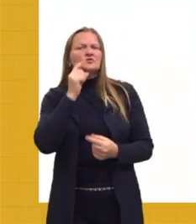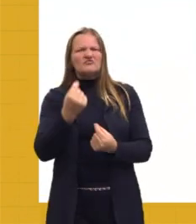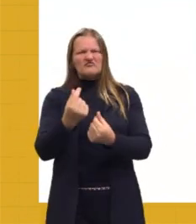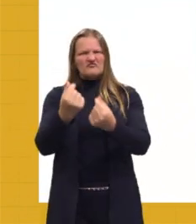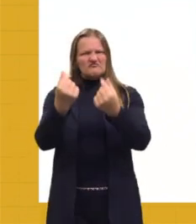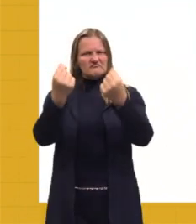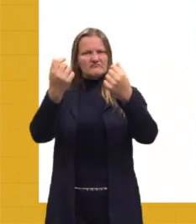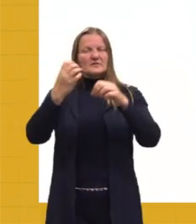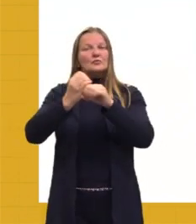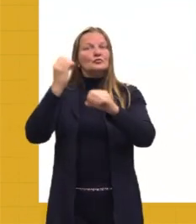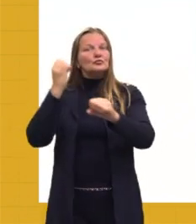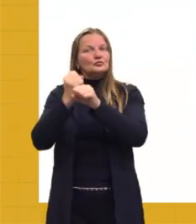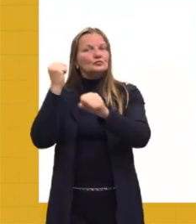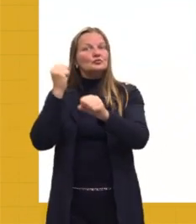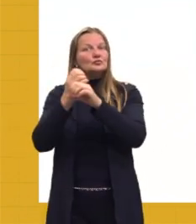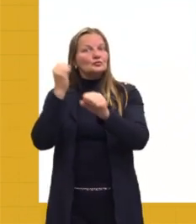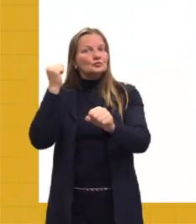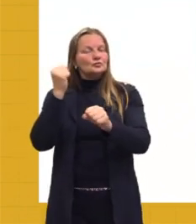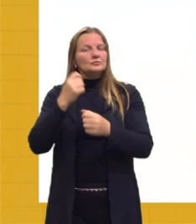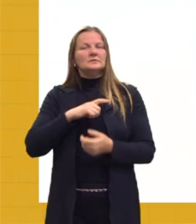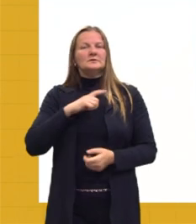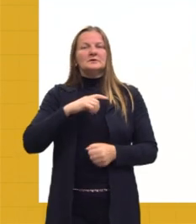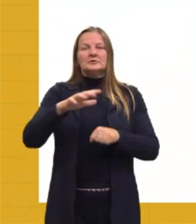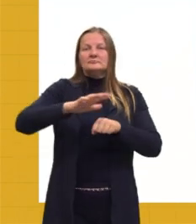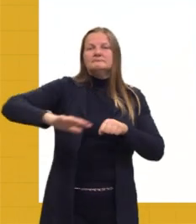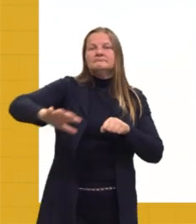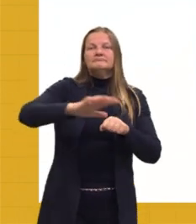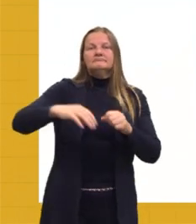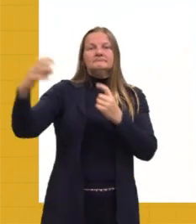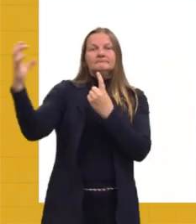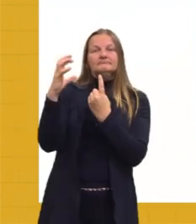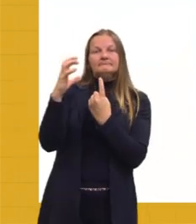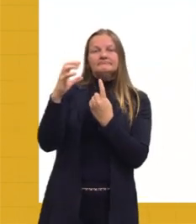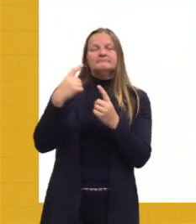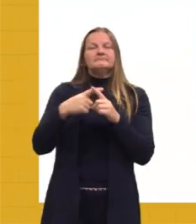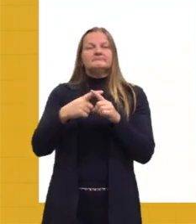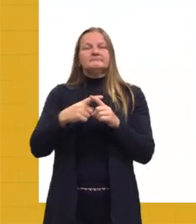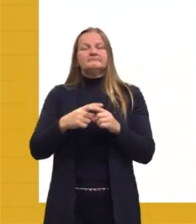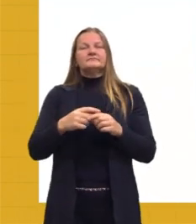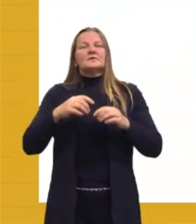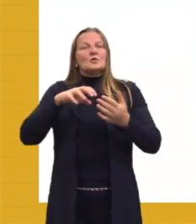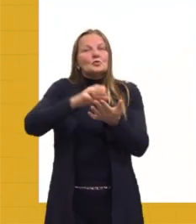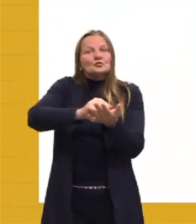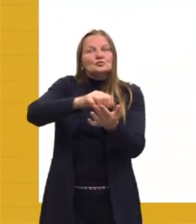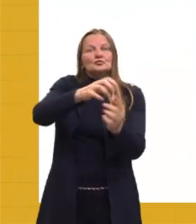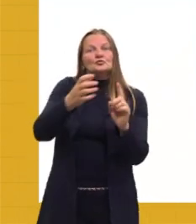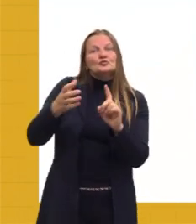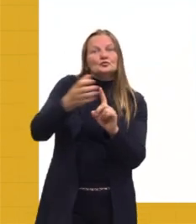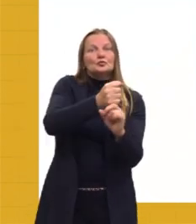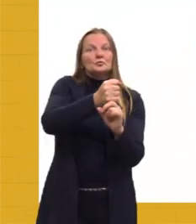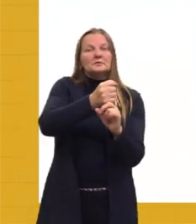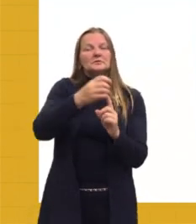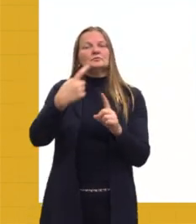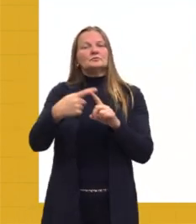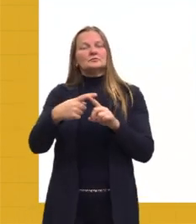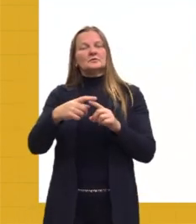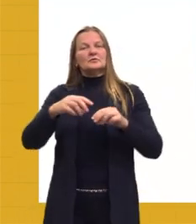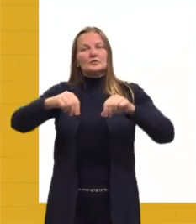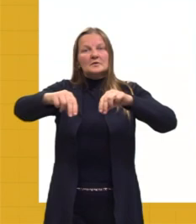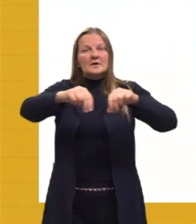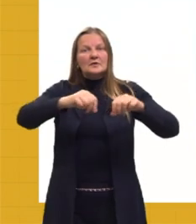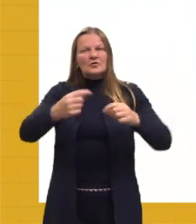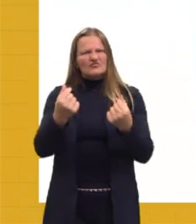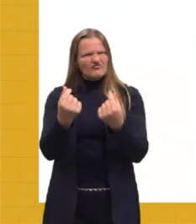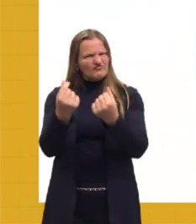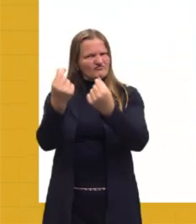então as importantes áreas de influência dos Estados Unidos são dominados pelo seu território justamente com a